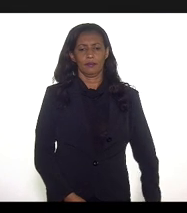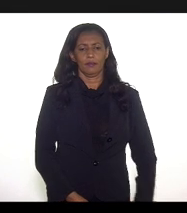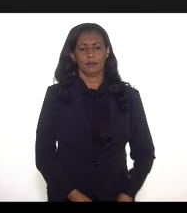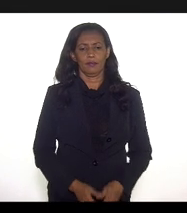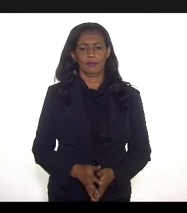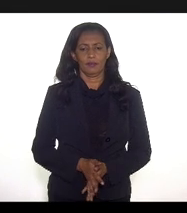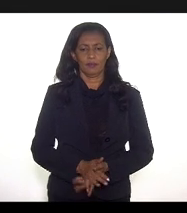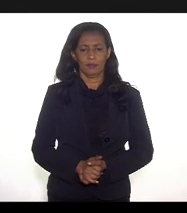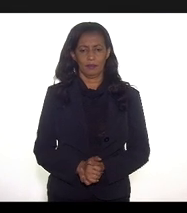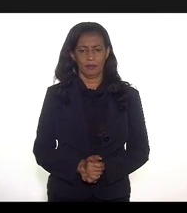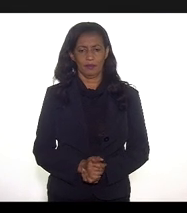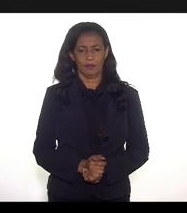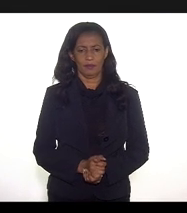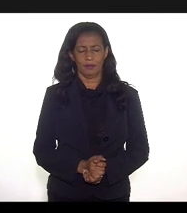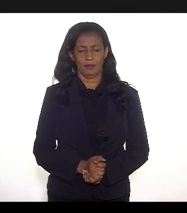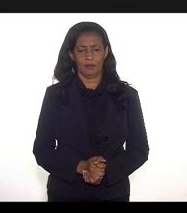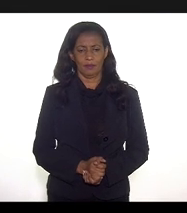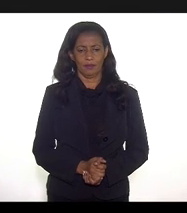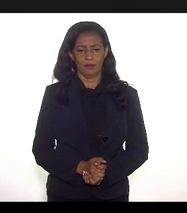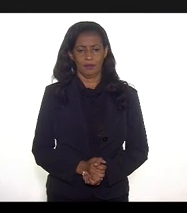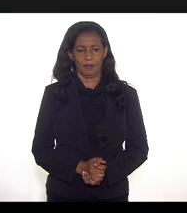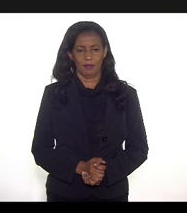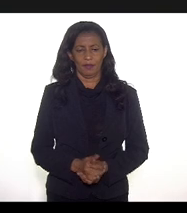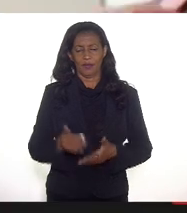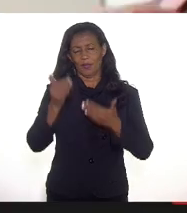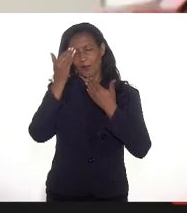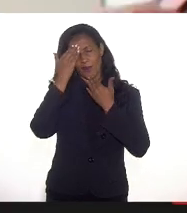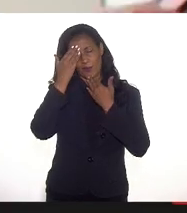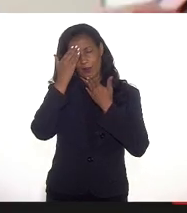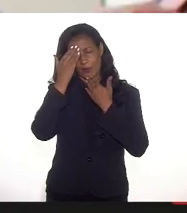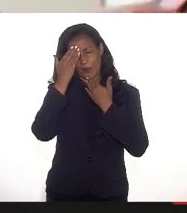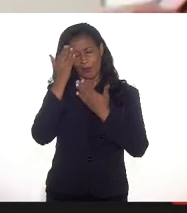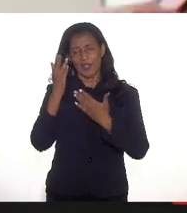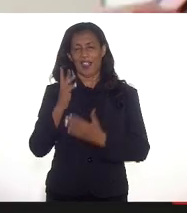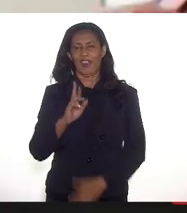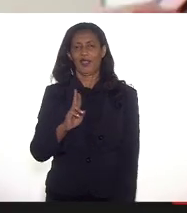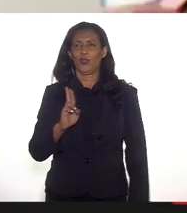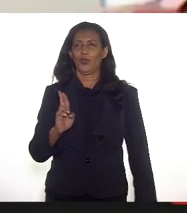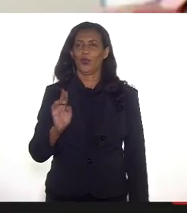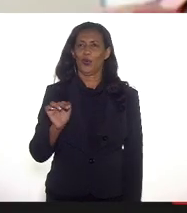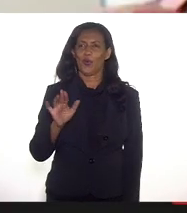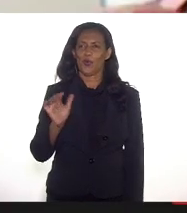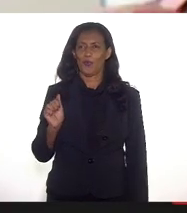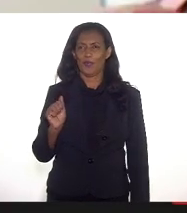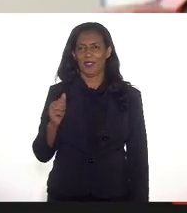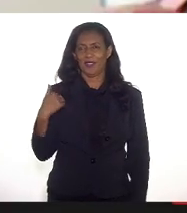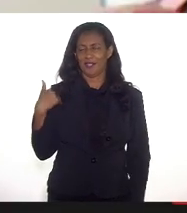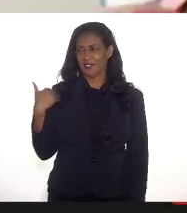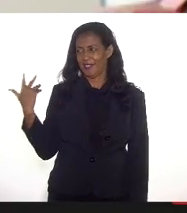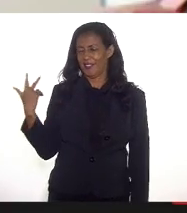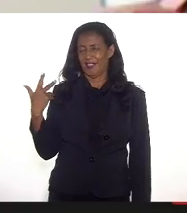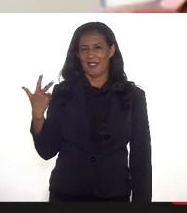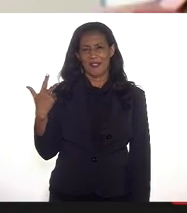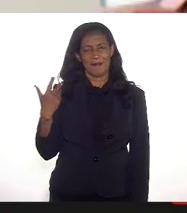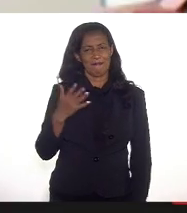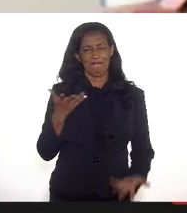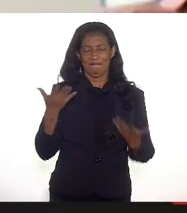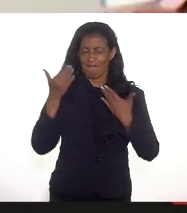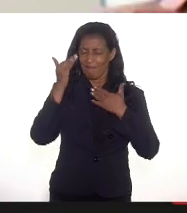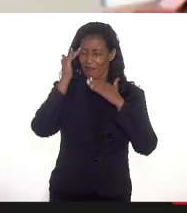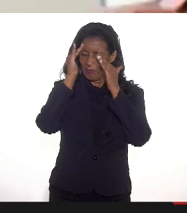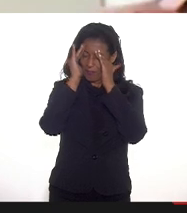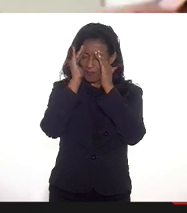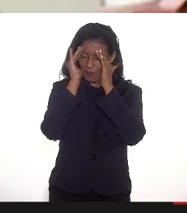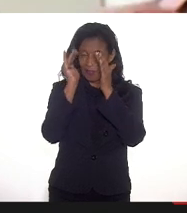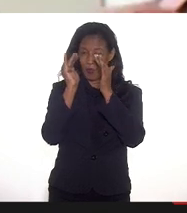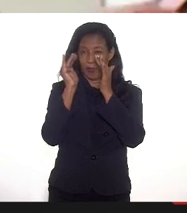Obrigado, deputado Rubens Bontempo. Faço minhas as palavras do deputado Valdec. Está sendo um aprendizado, uma honra esse